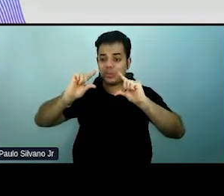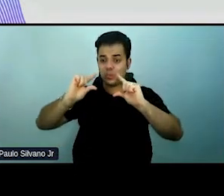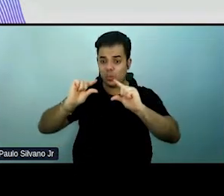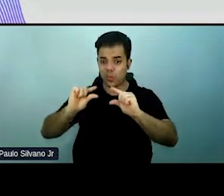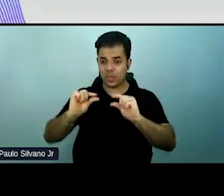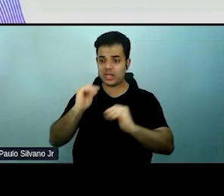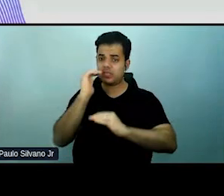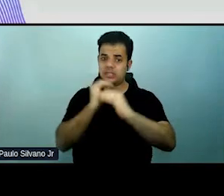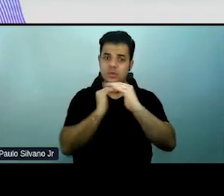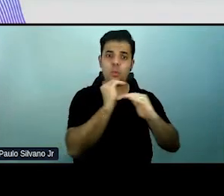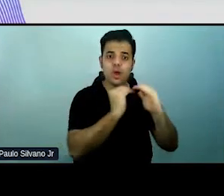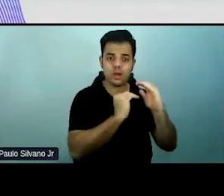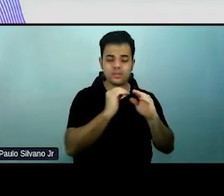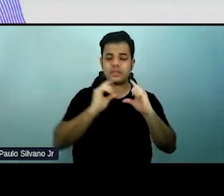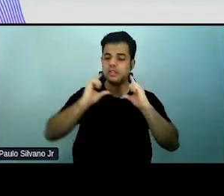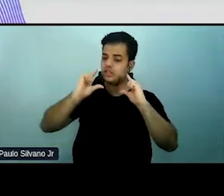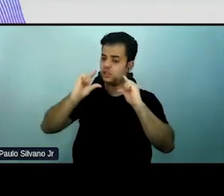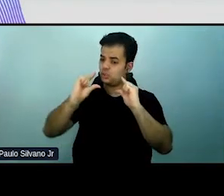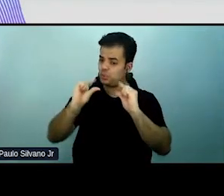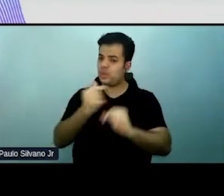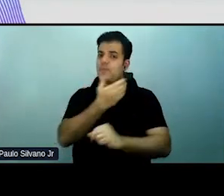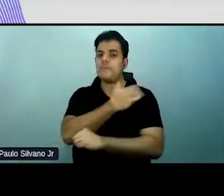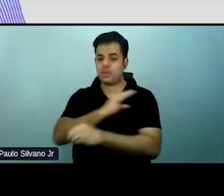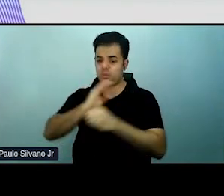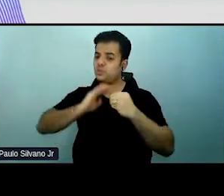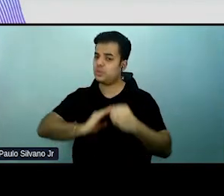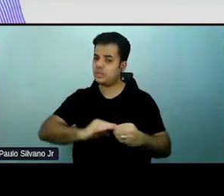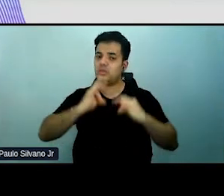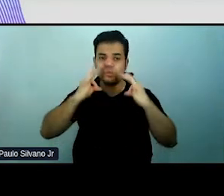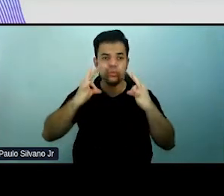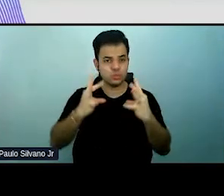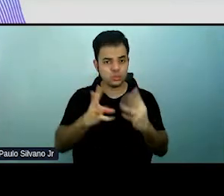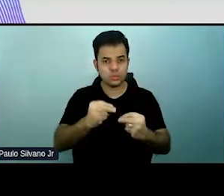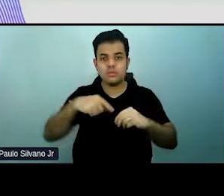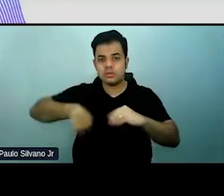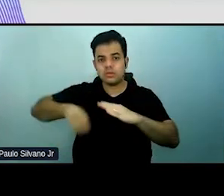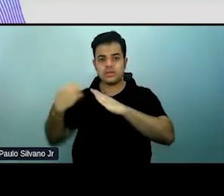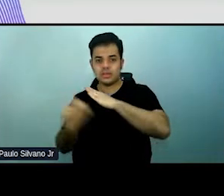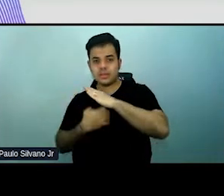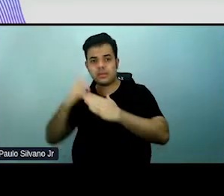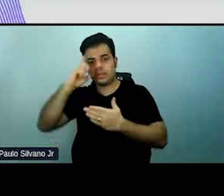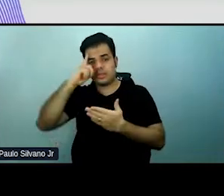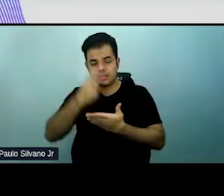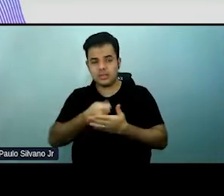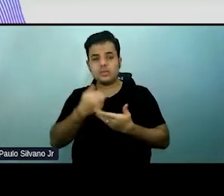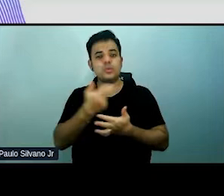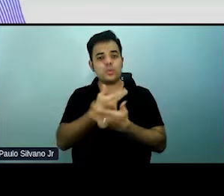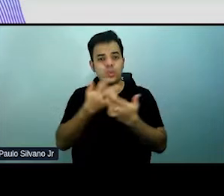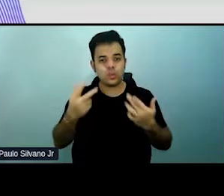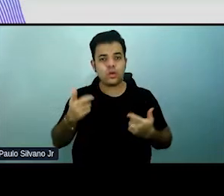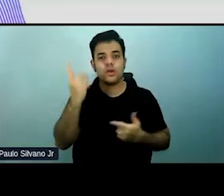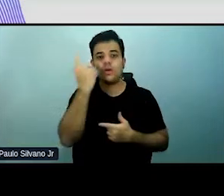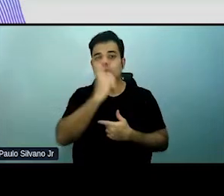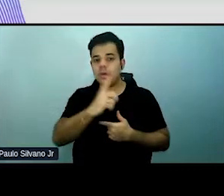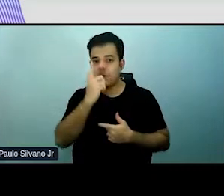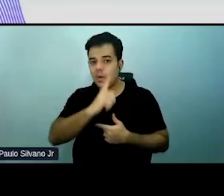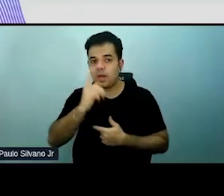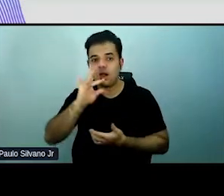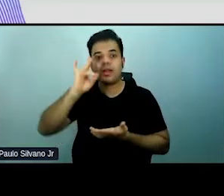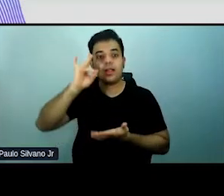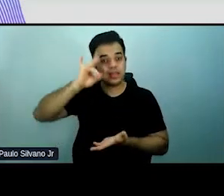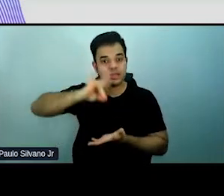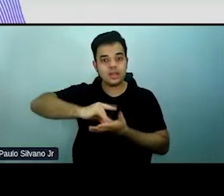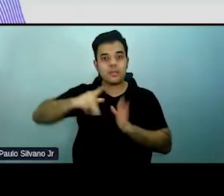desigualdades, diminuir o preconceito. Então, quais são as ações, então, que a gente, como empresa, consegue tomar diante de uma realidade